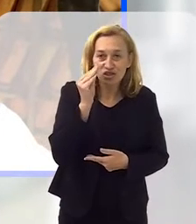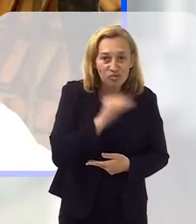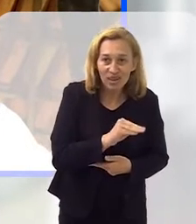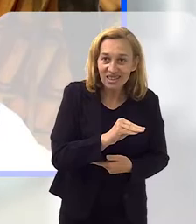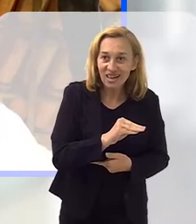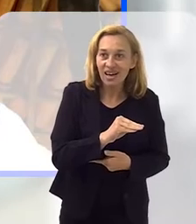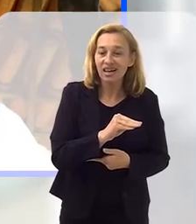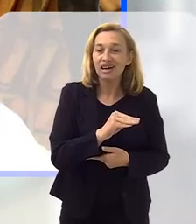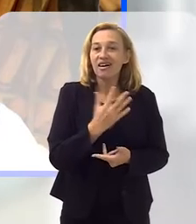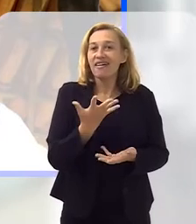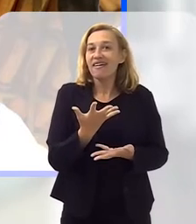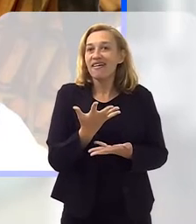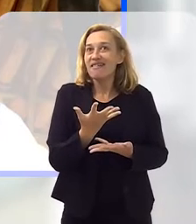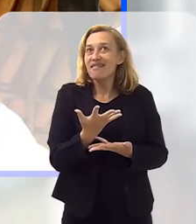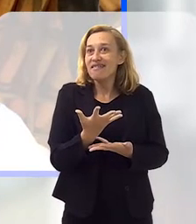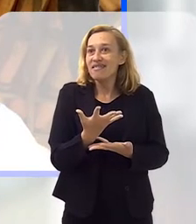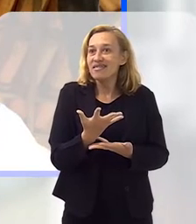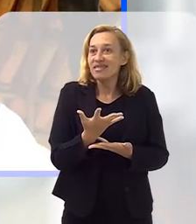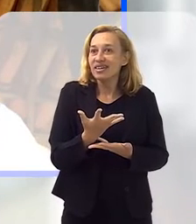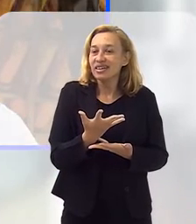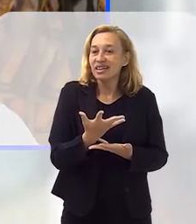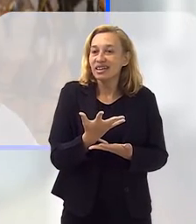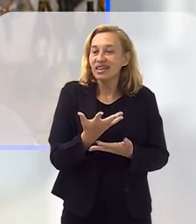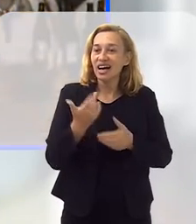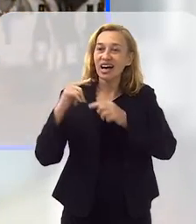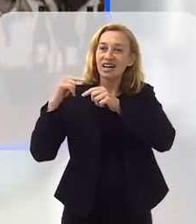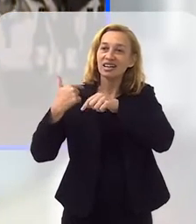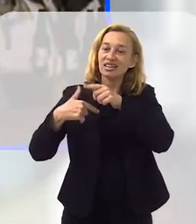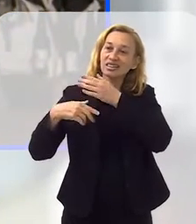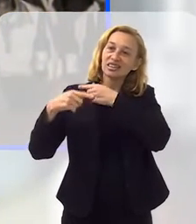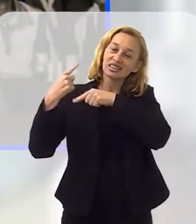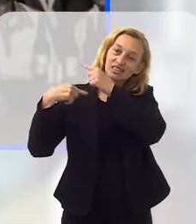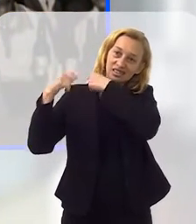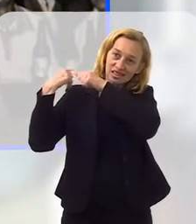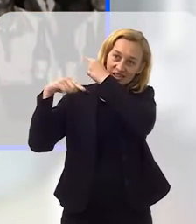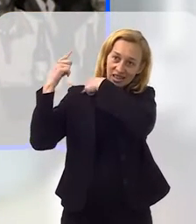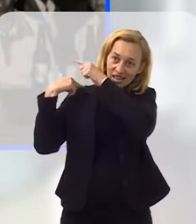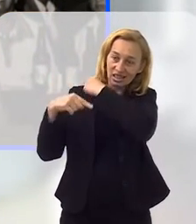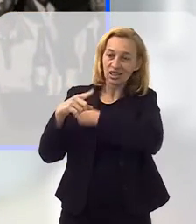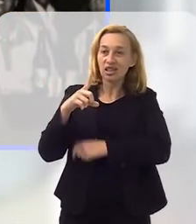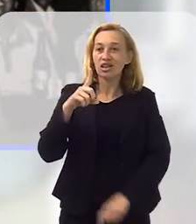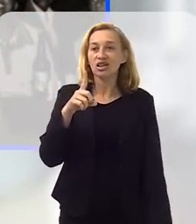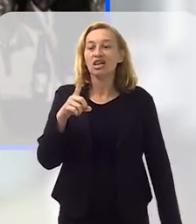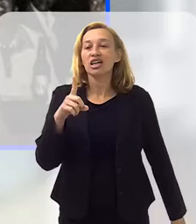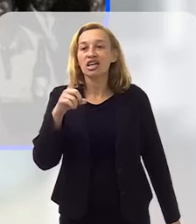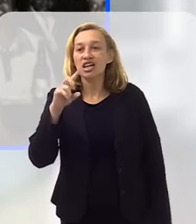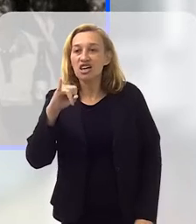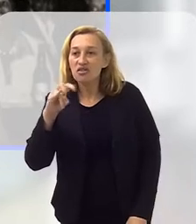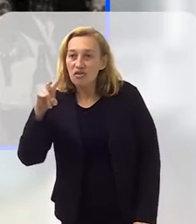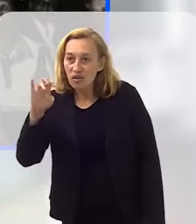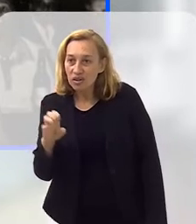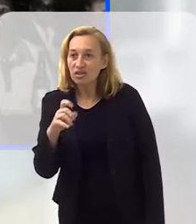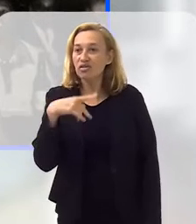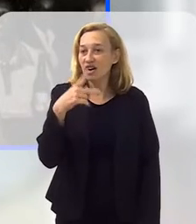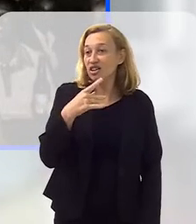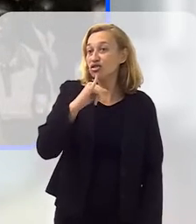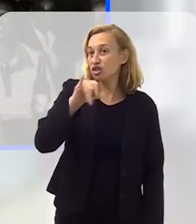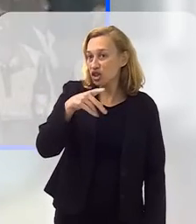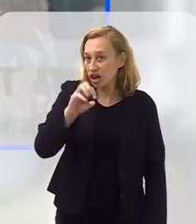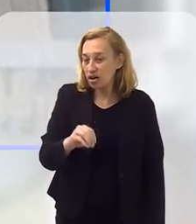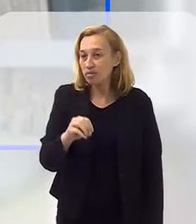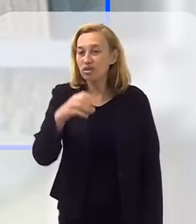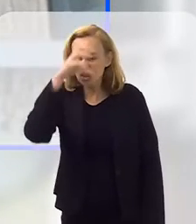pode ignorar de maneira nenhuma a ancestralidade de Dona Ivone. Né? Aí eu estou falando do